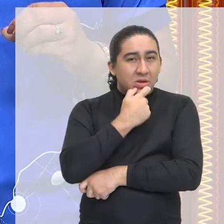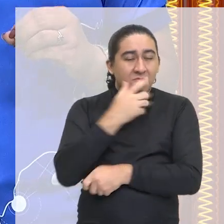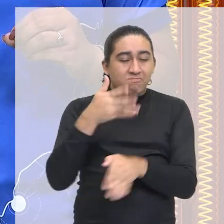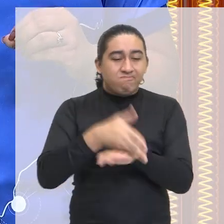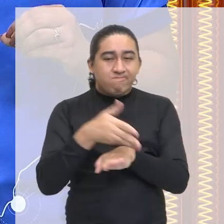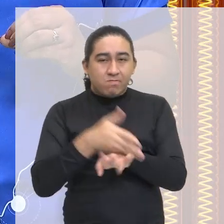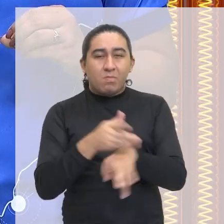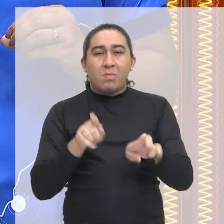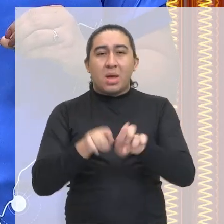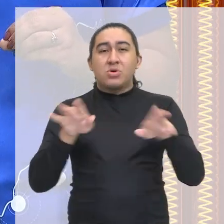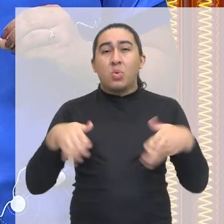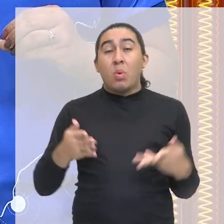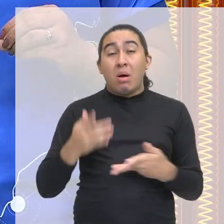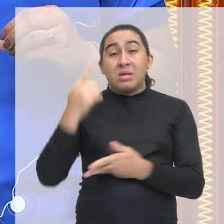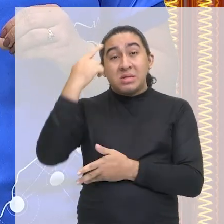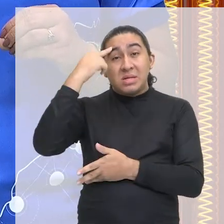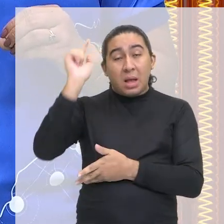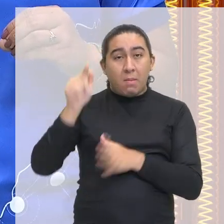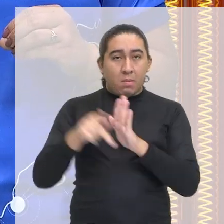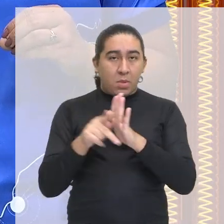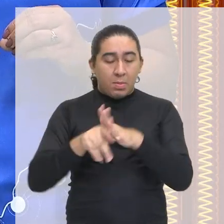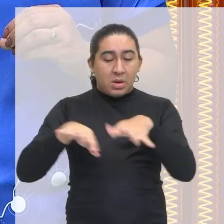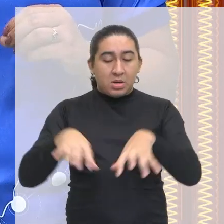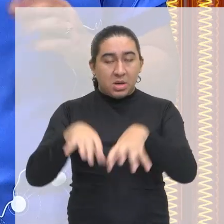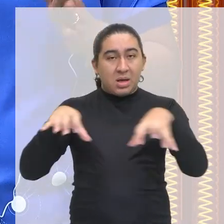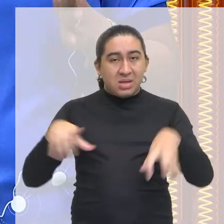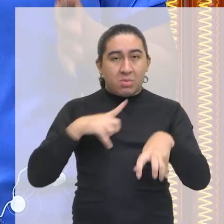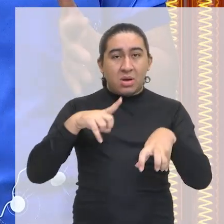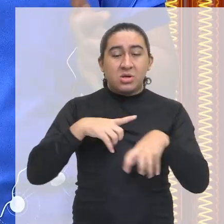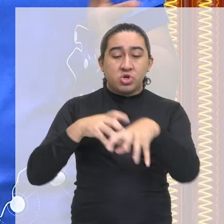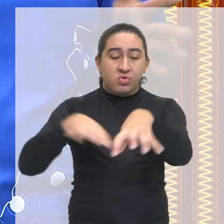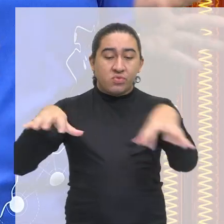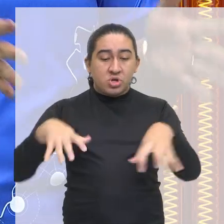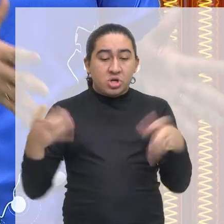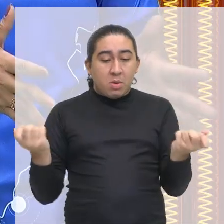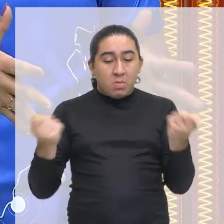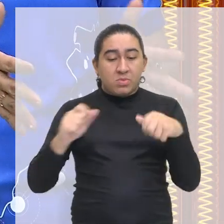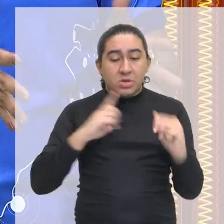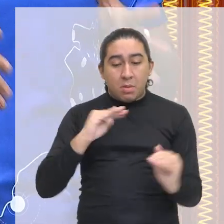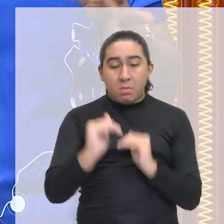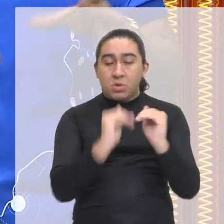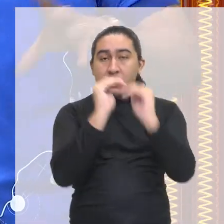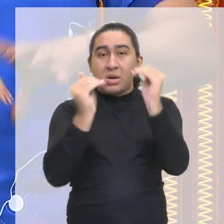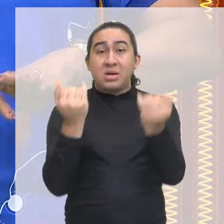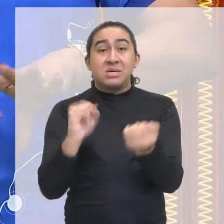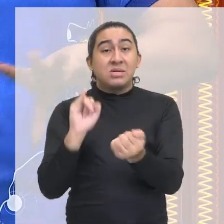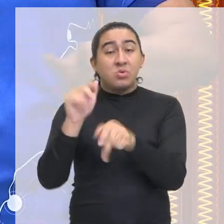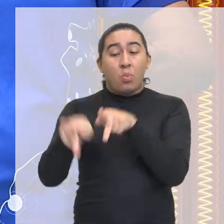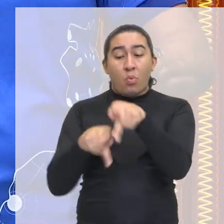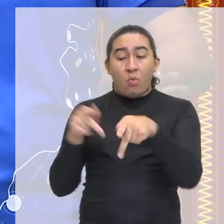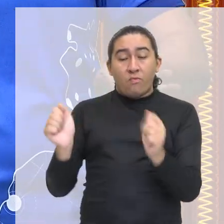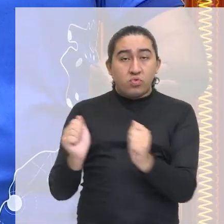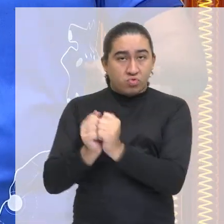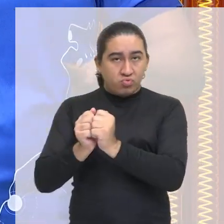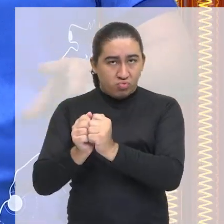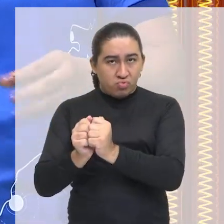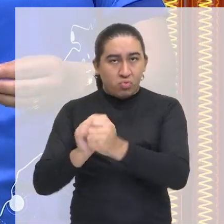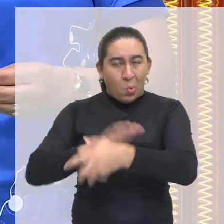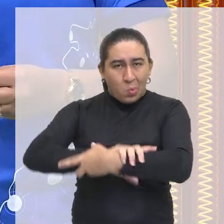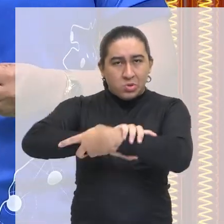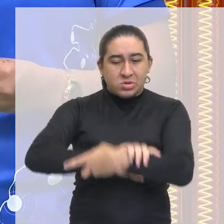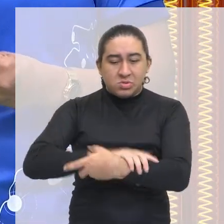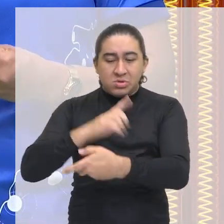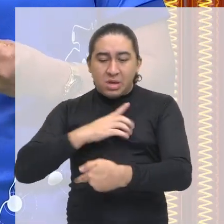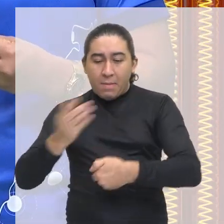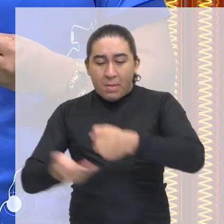dos britânicos. Qual é a ideia da coroa britânica, né? Dividir para conquistar. Então, se o povo está dividido, fica mais